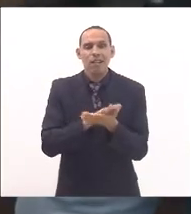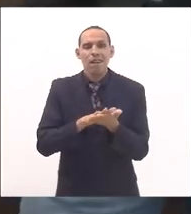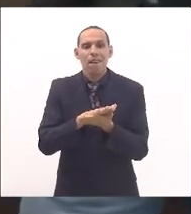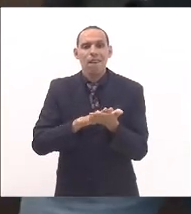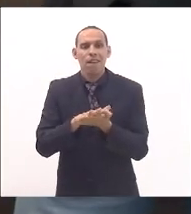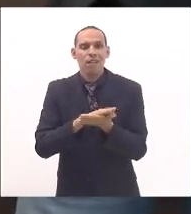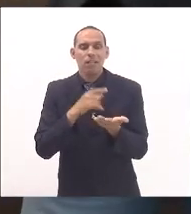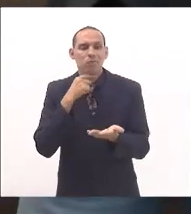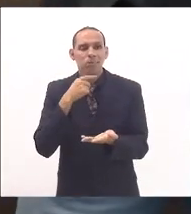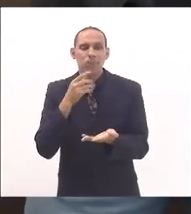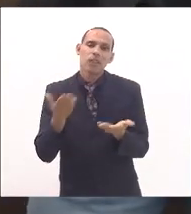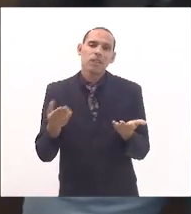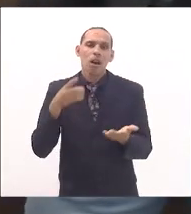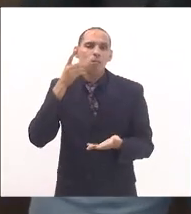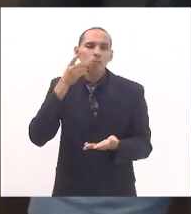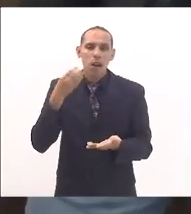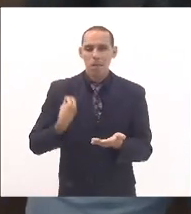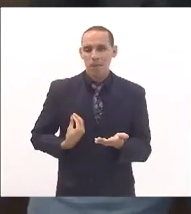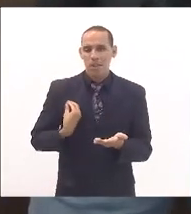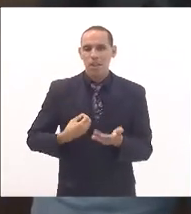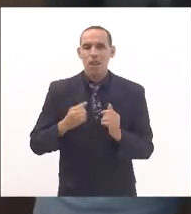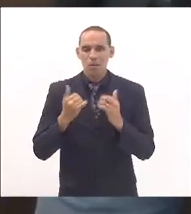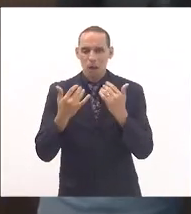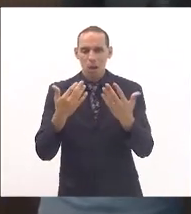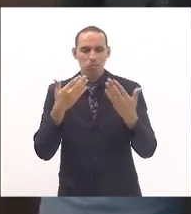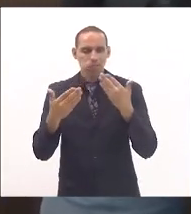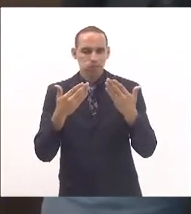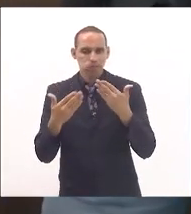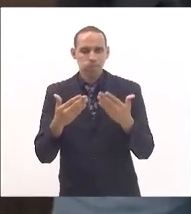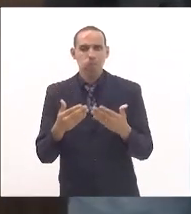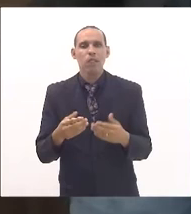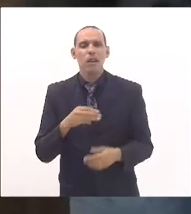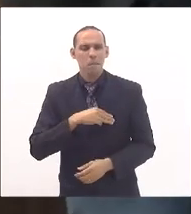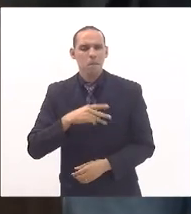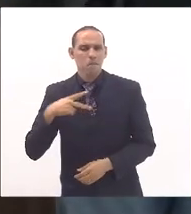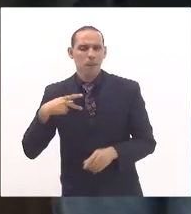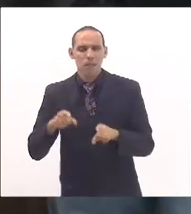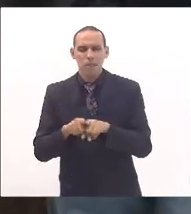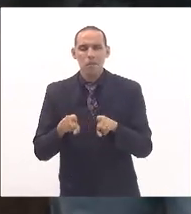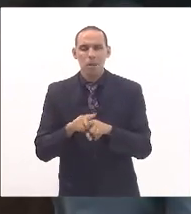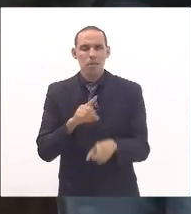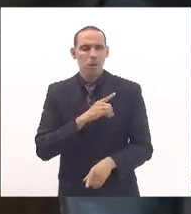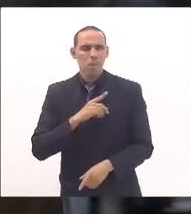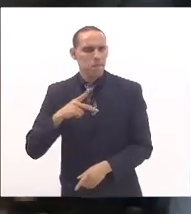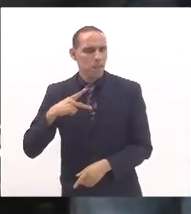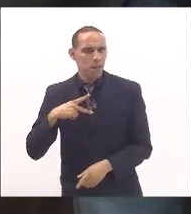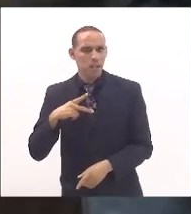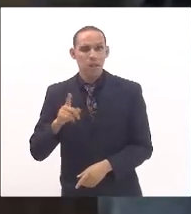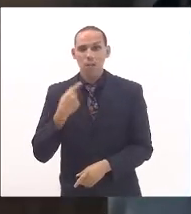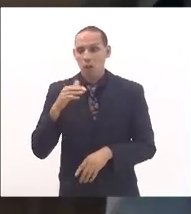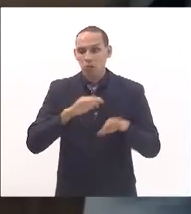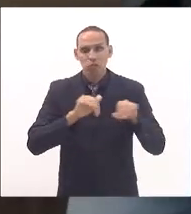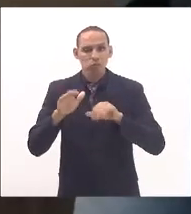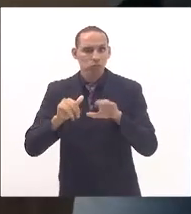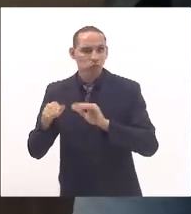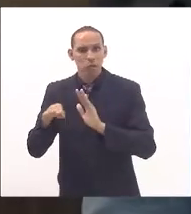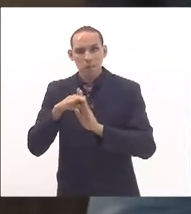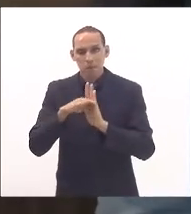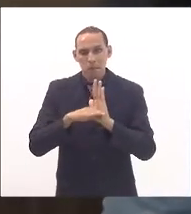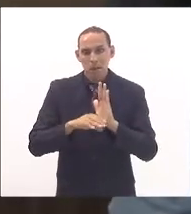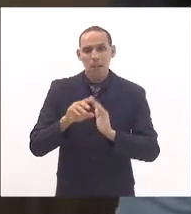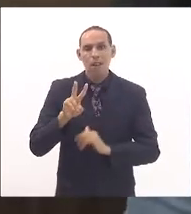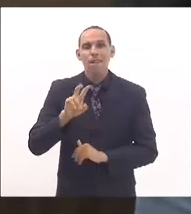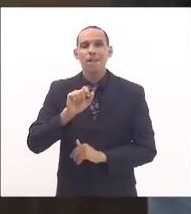os deputados presentes nessa audiência, junto com a Defensoria Pública, o MP, apresentamos esse e chamamos protocolo